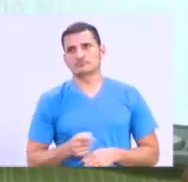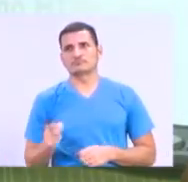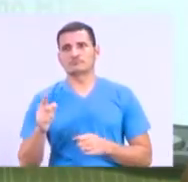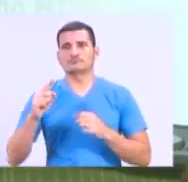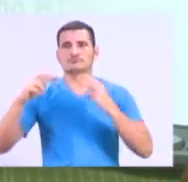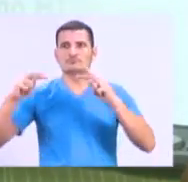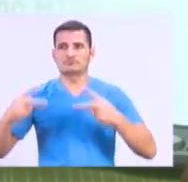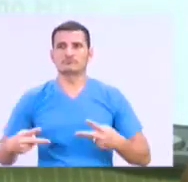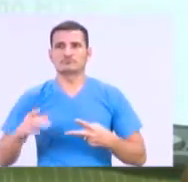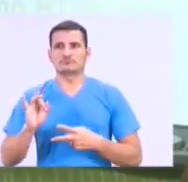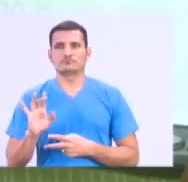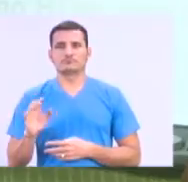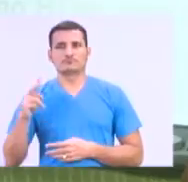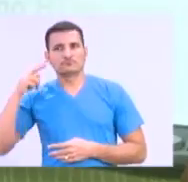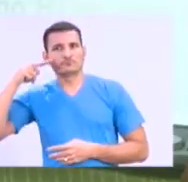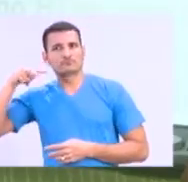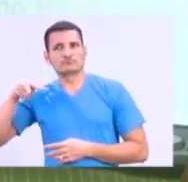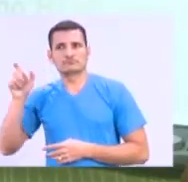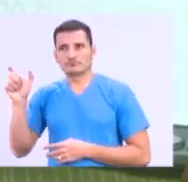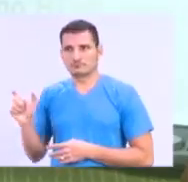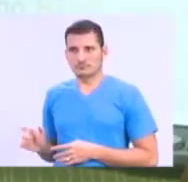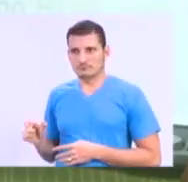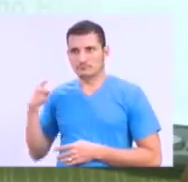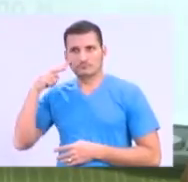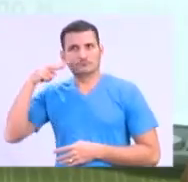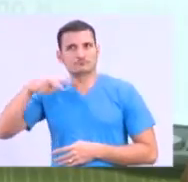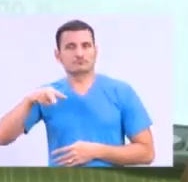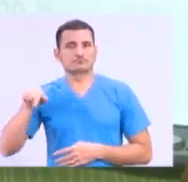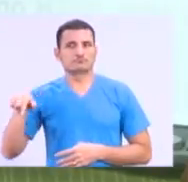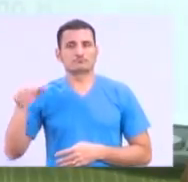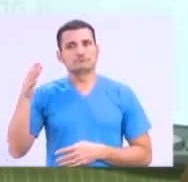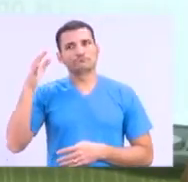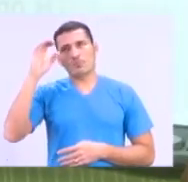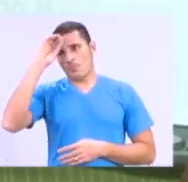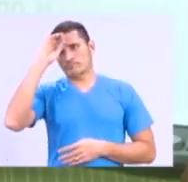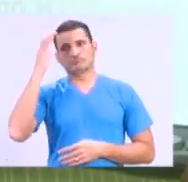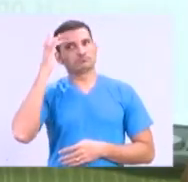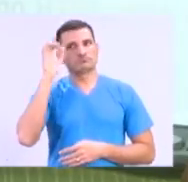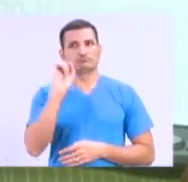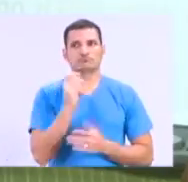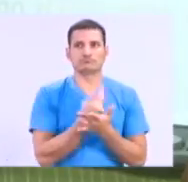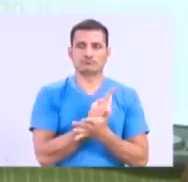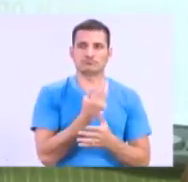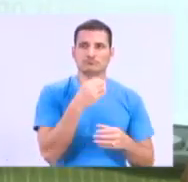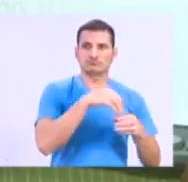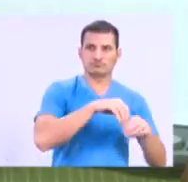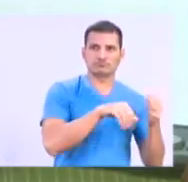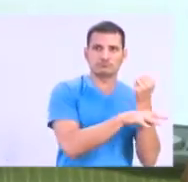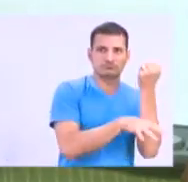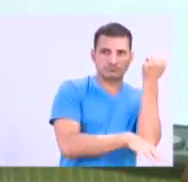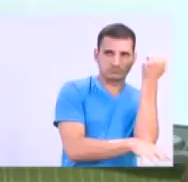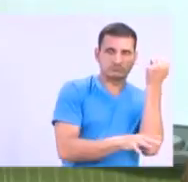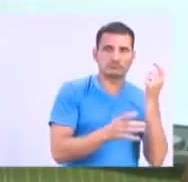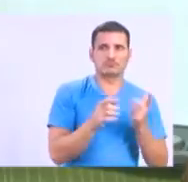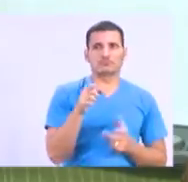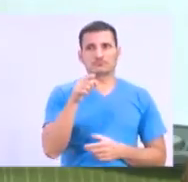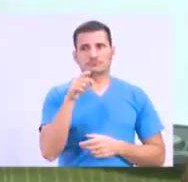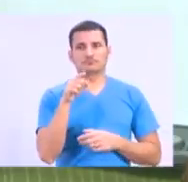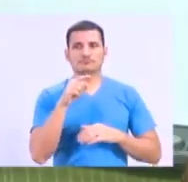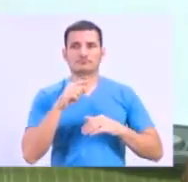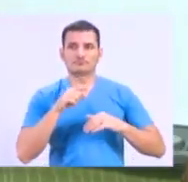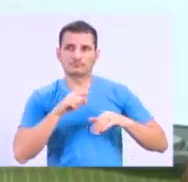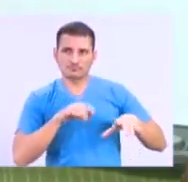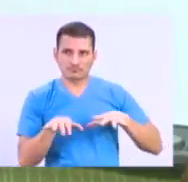retornado para o usuário. Então ele não tem noção das coisas que acontecem e não necessariamente precisa ter, né? Mas você, programador, você precisa